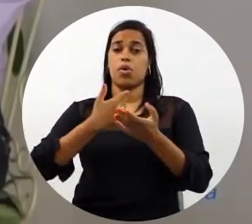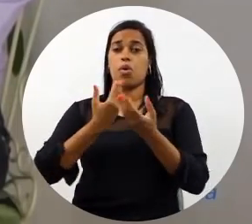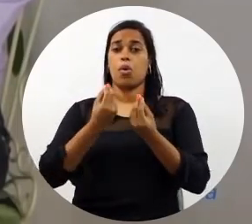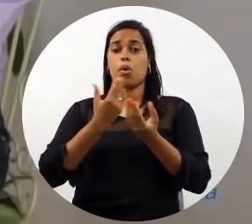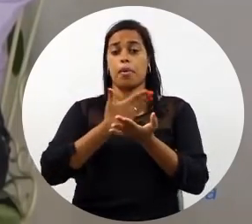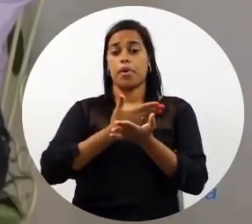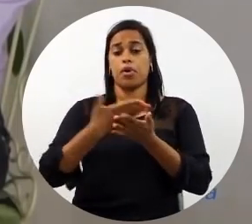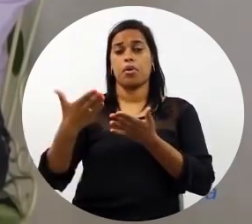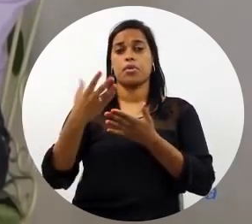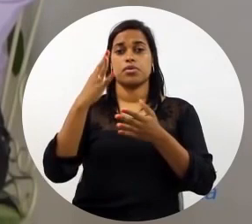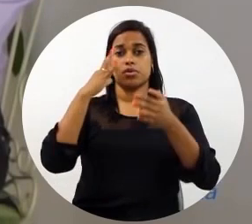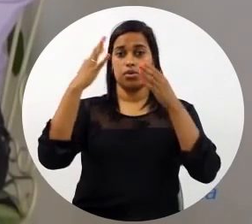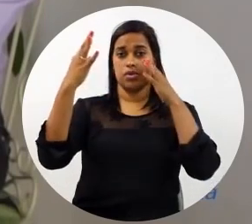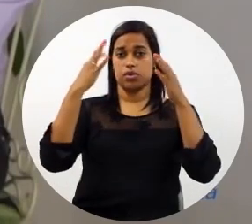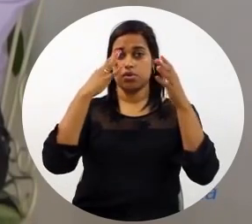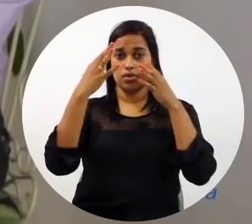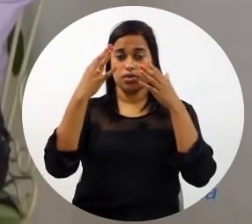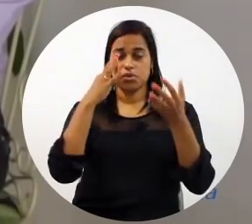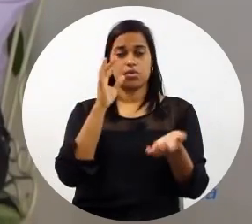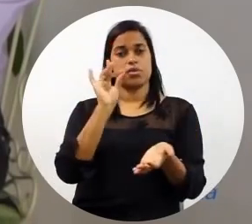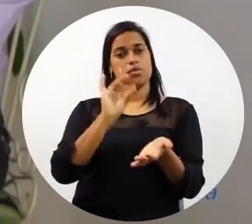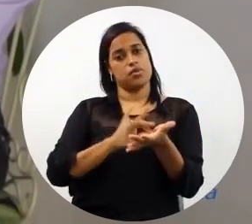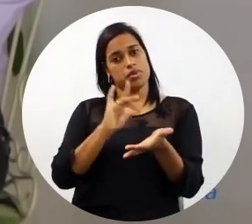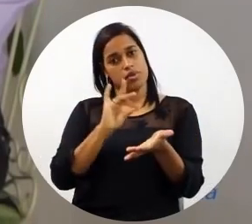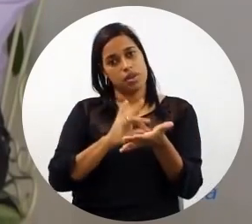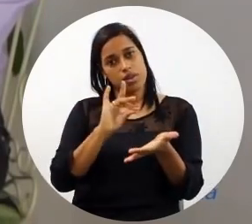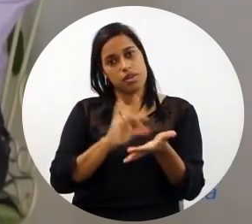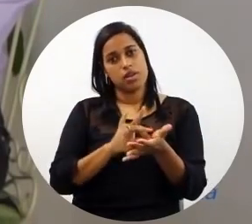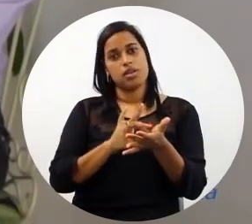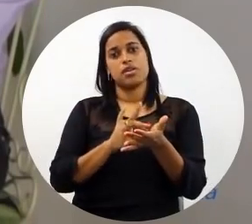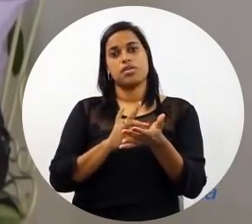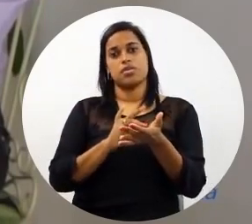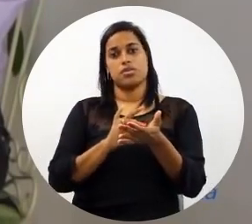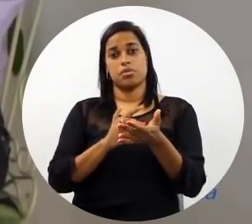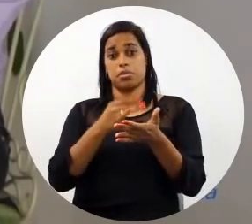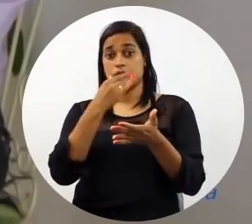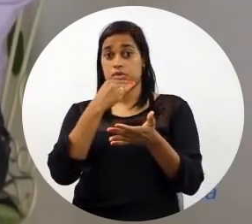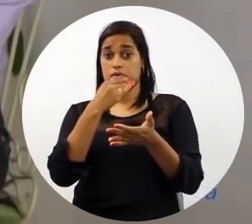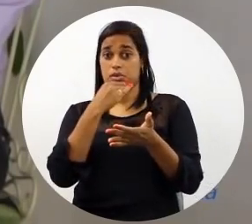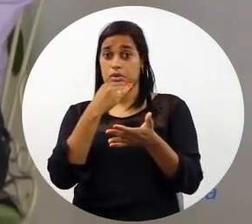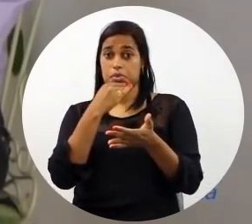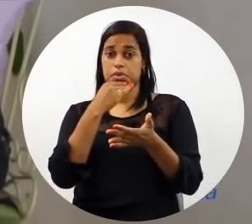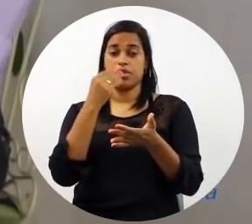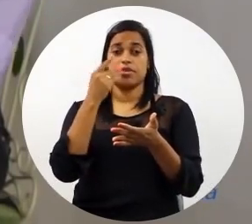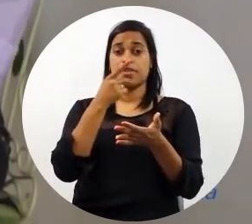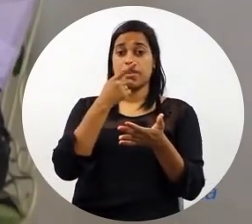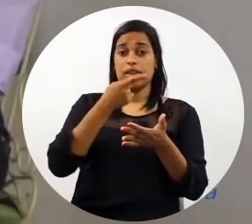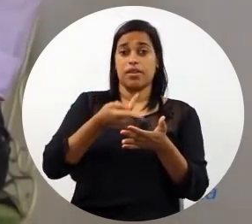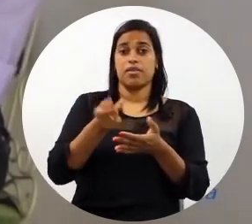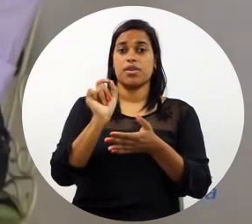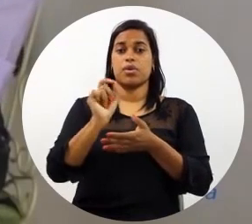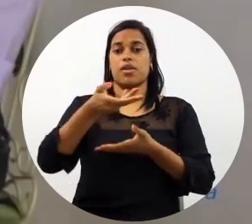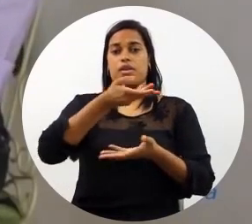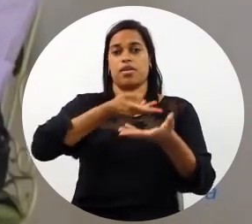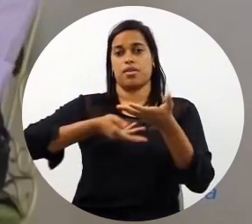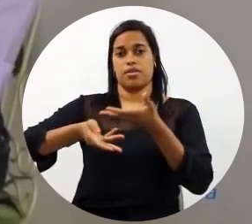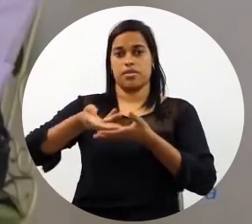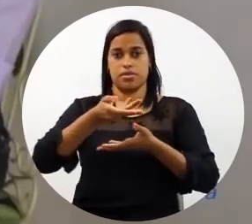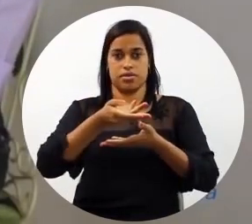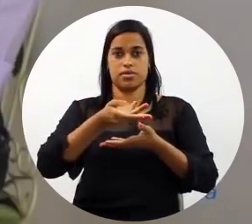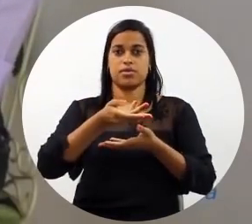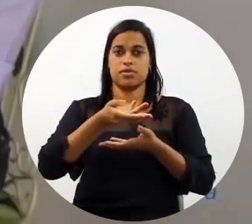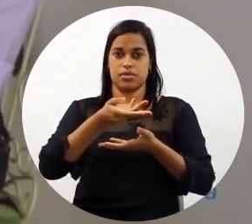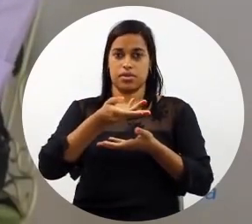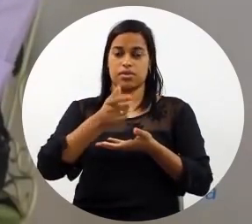iniciou um conhecimento mais sólido, mais construído pelo homem, a gente teria que necessariamente relacionar